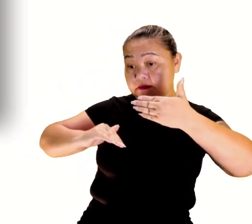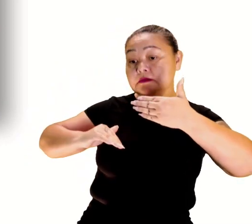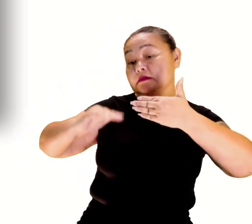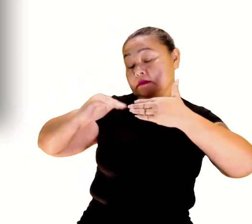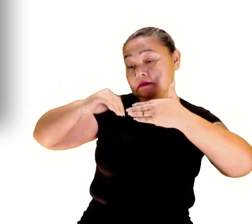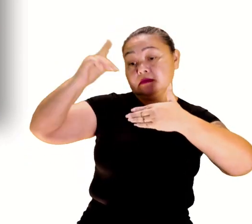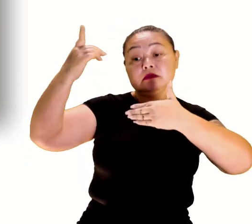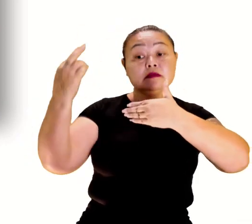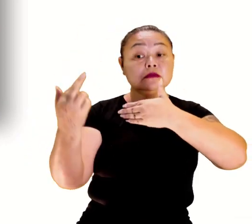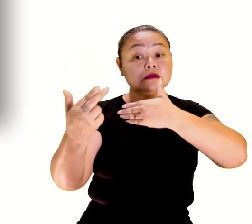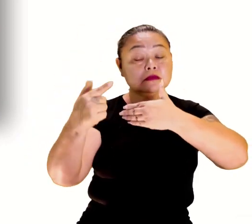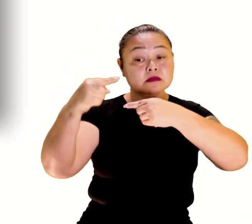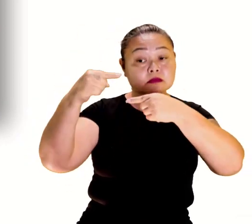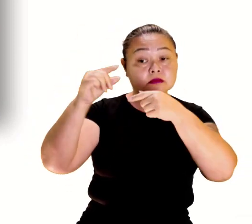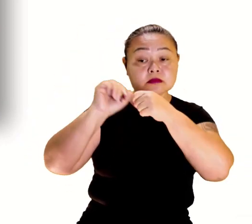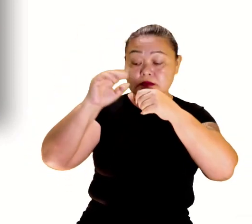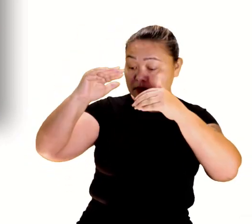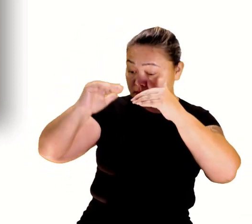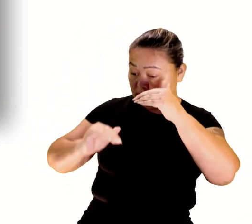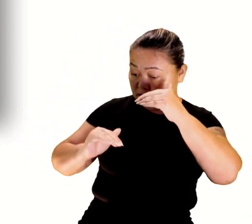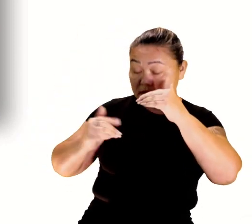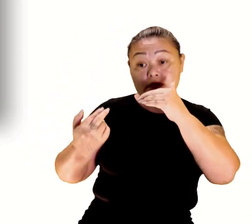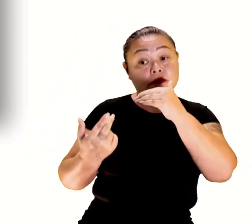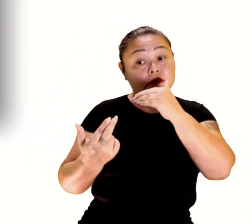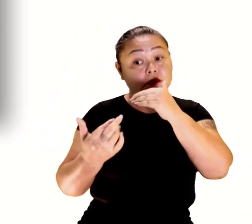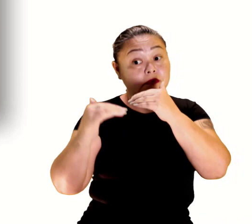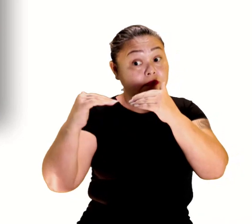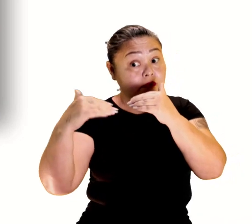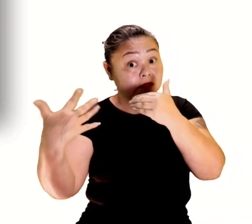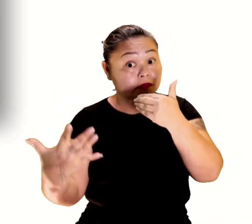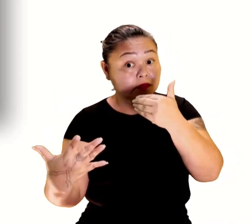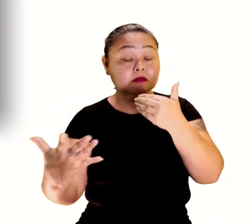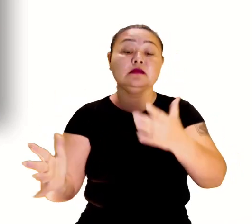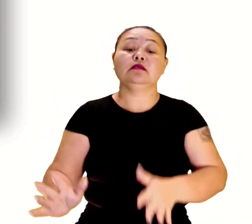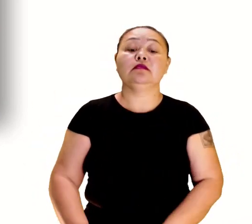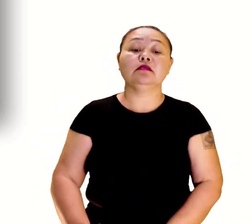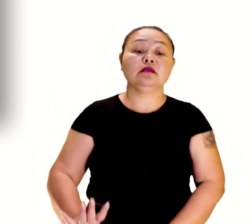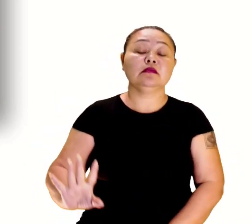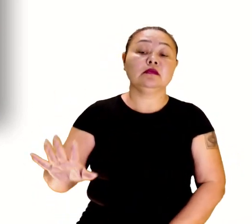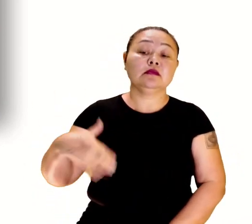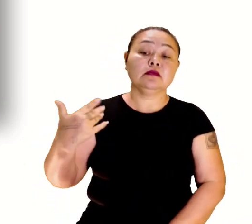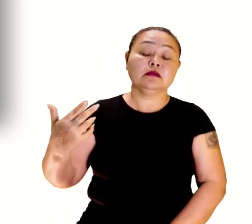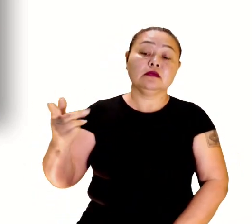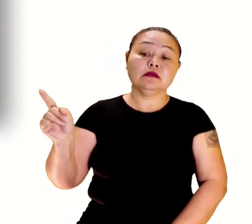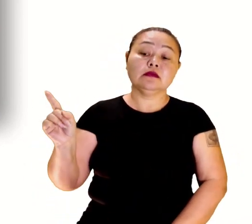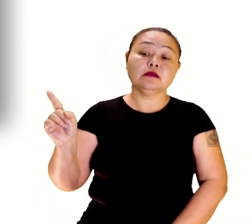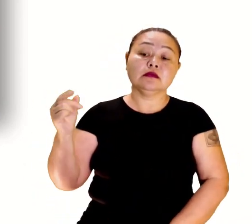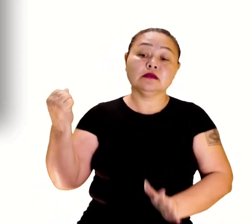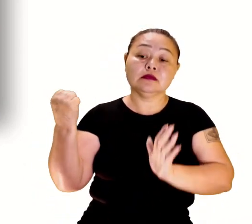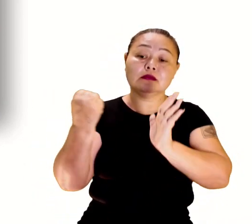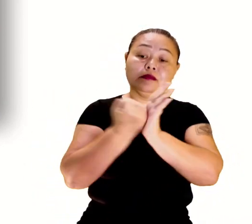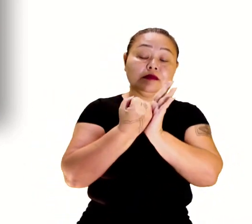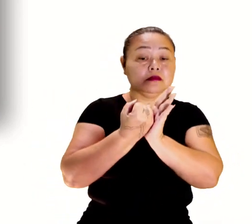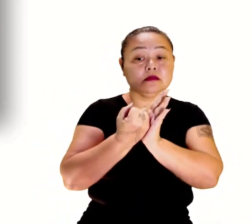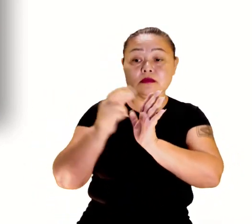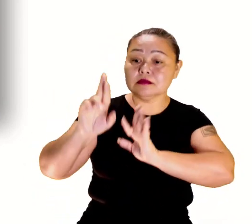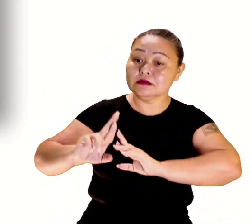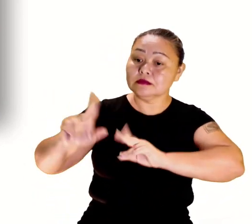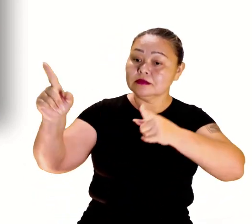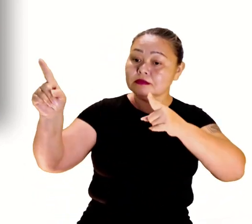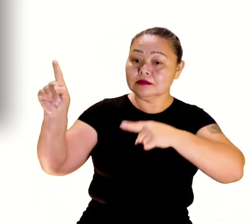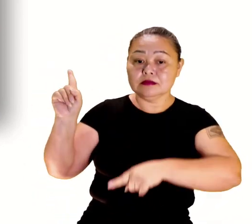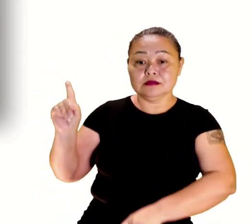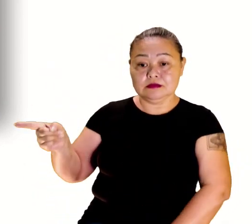iguais a, menores ou iguais a, e também o símbolo de diferente.